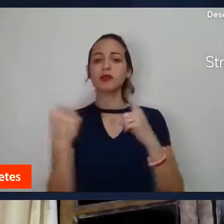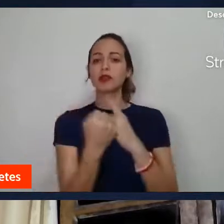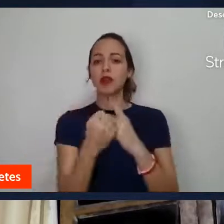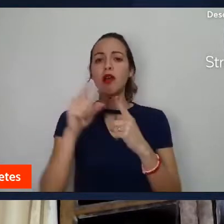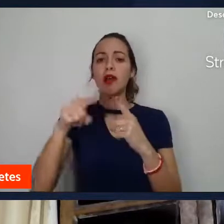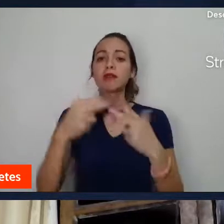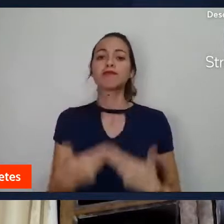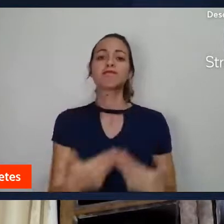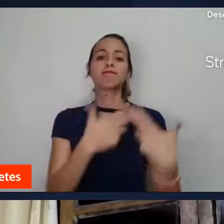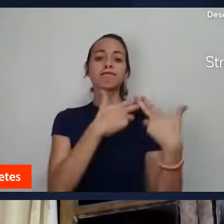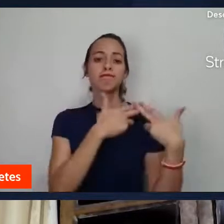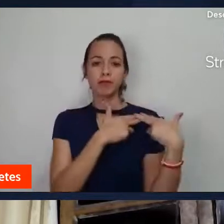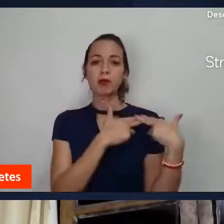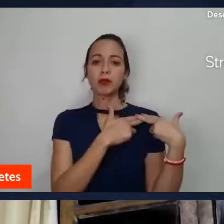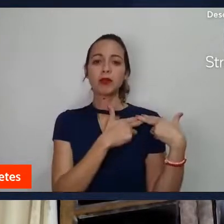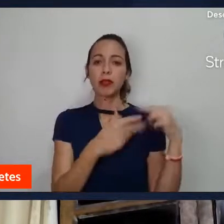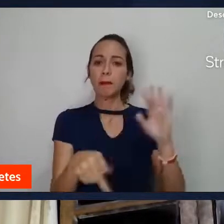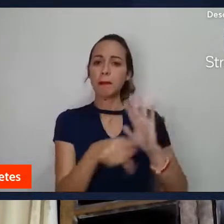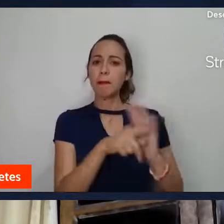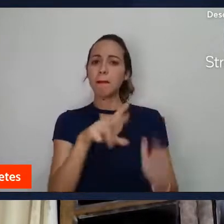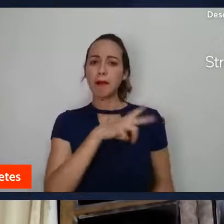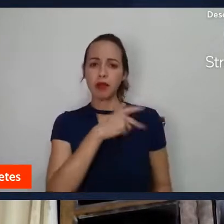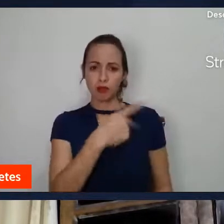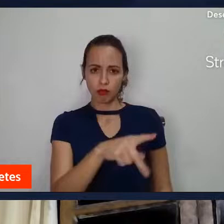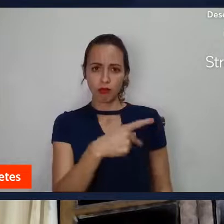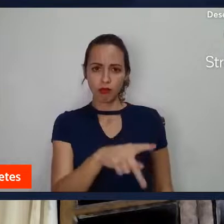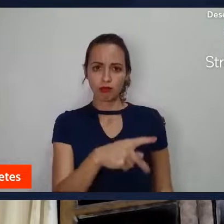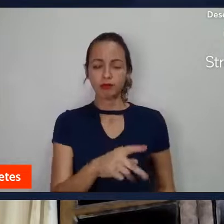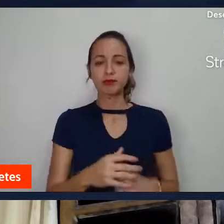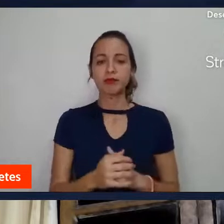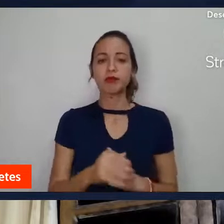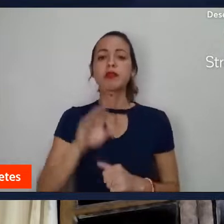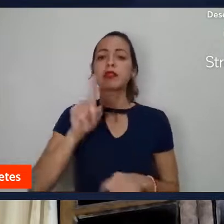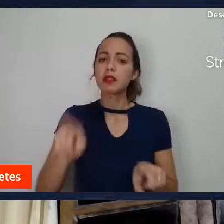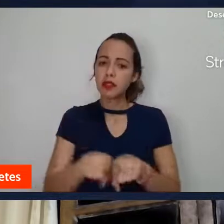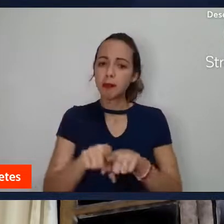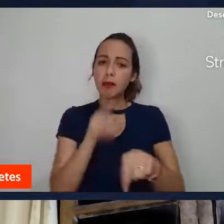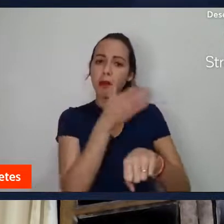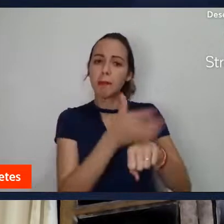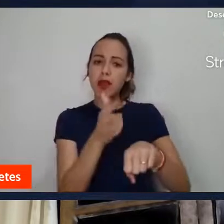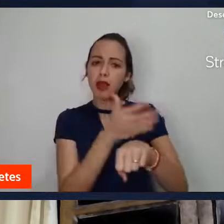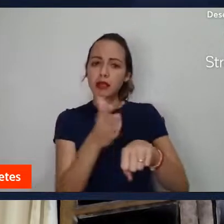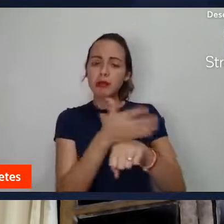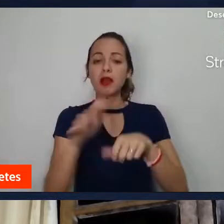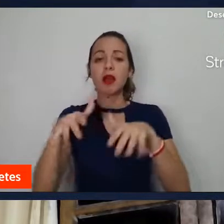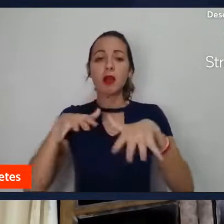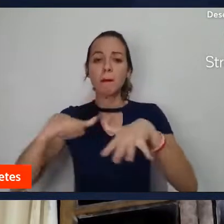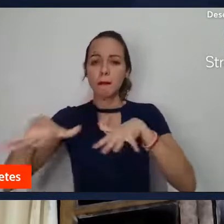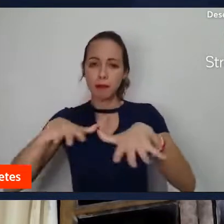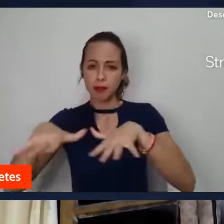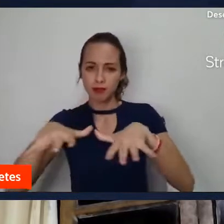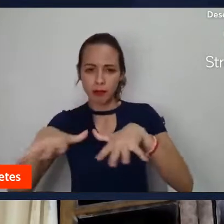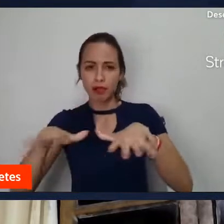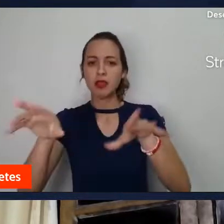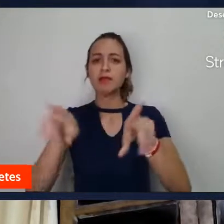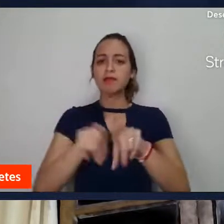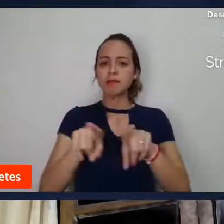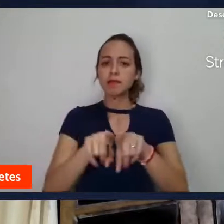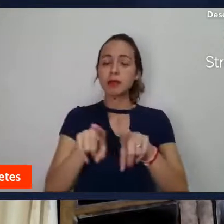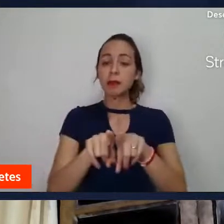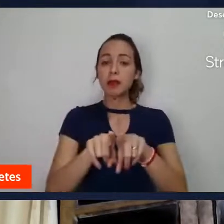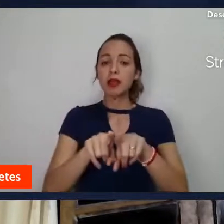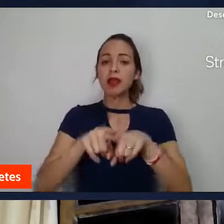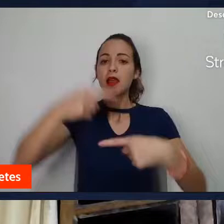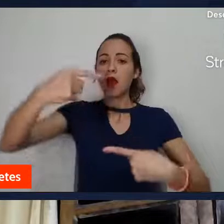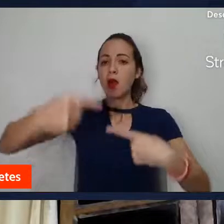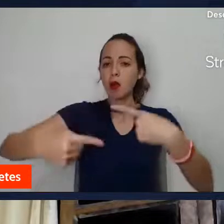autossustentável. Por isso que é importante a participação dos militantes, a participação dos movimentos, para que façamos um